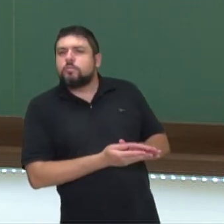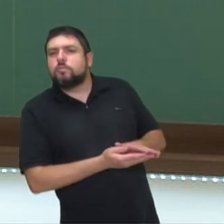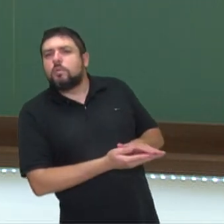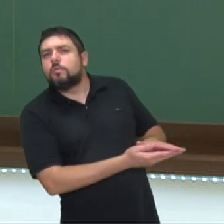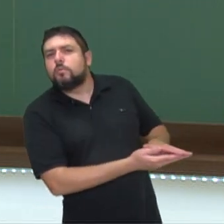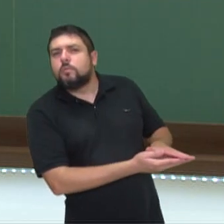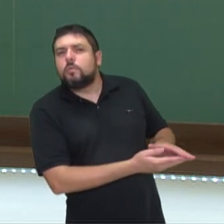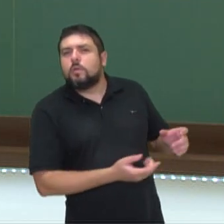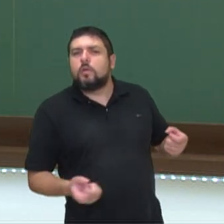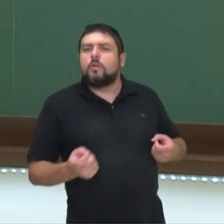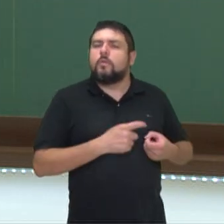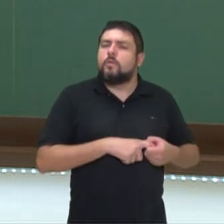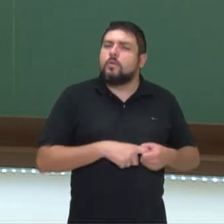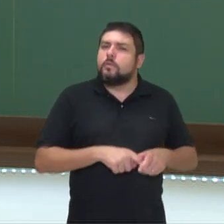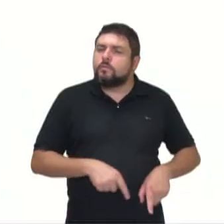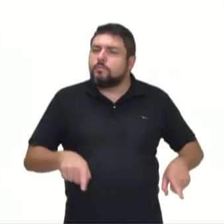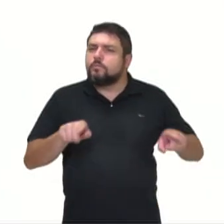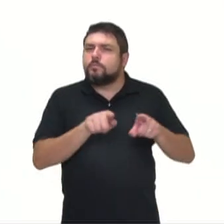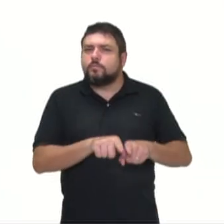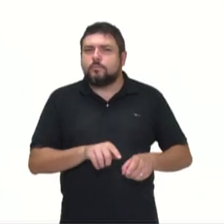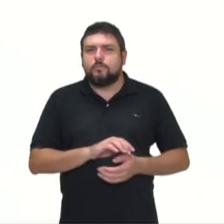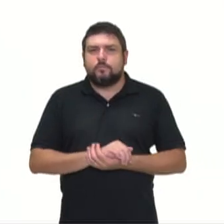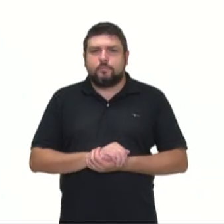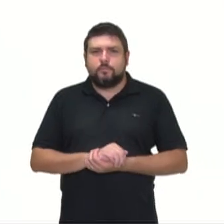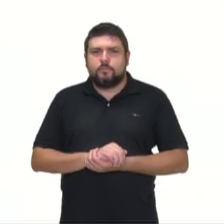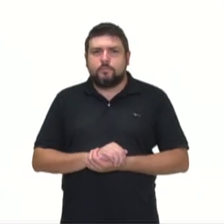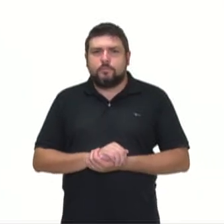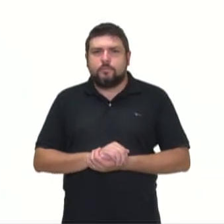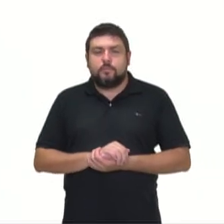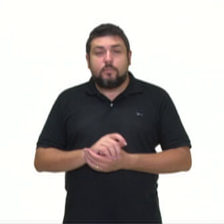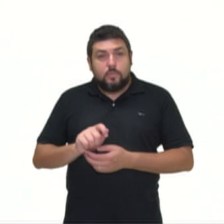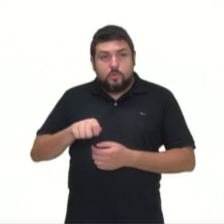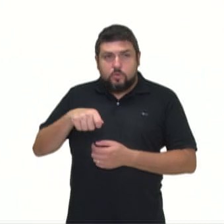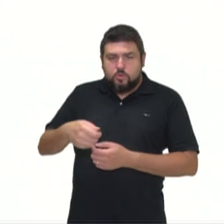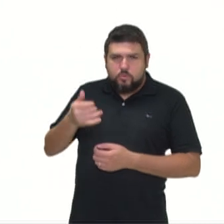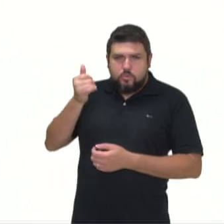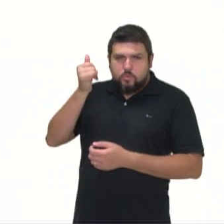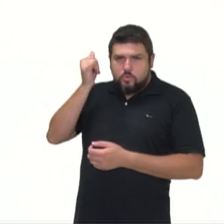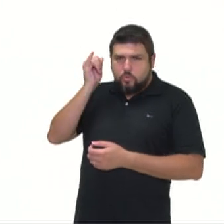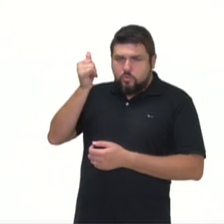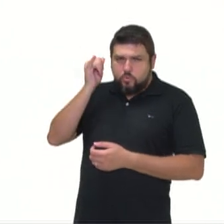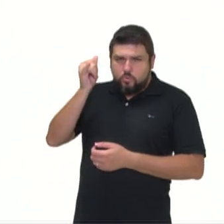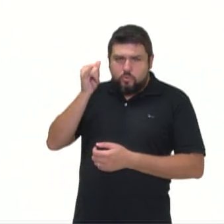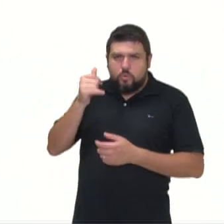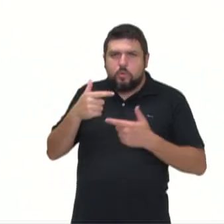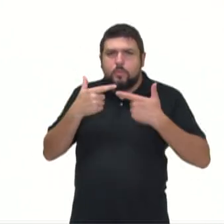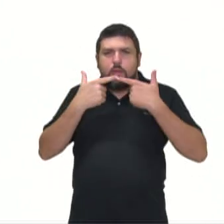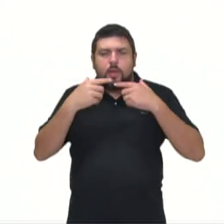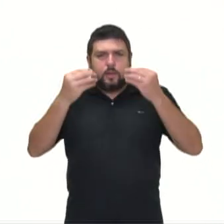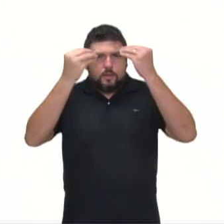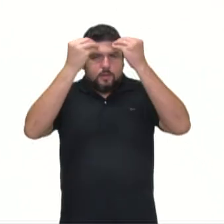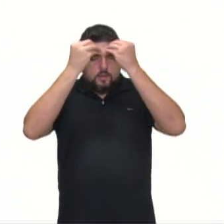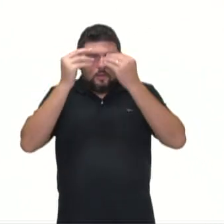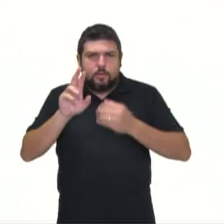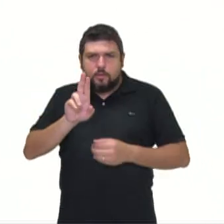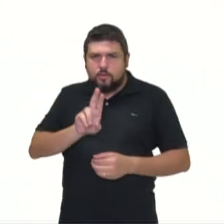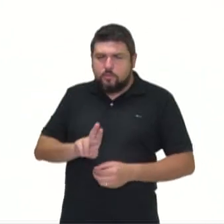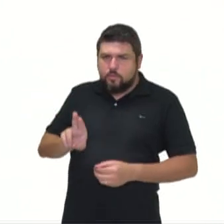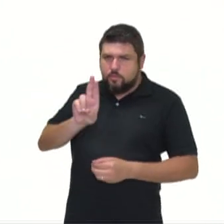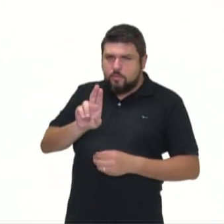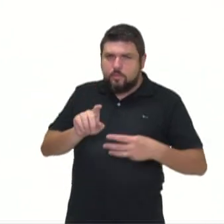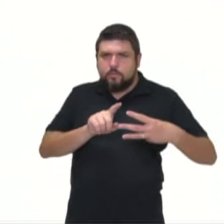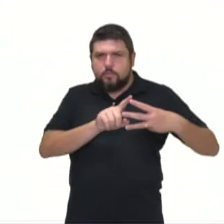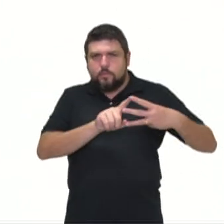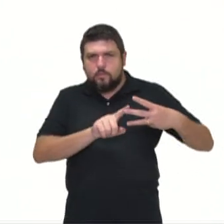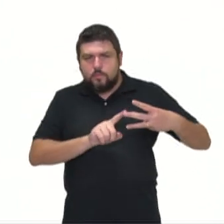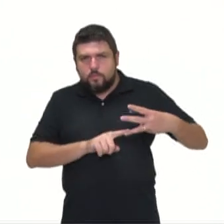né? E falando ainda sobre o nosso conto, agora a respeito da linguagem empregada, temos 3 perguntas.